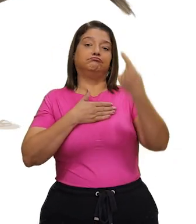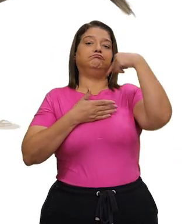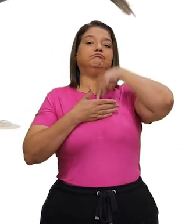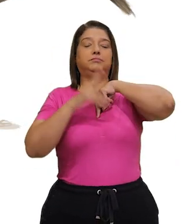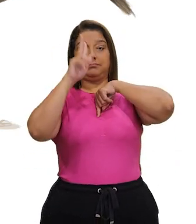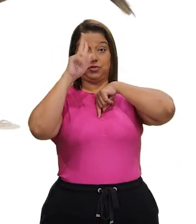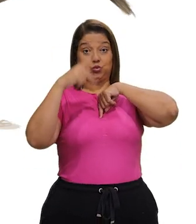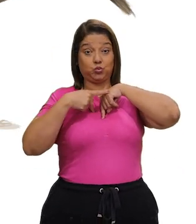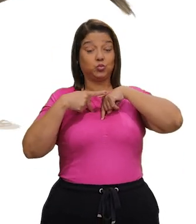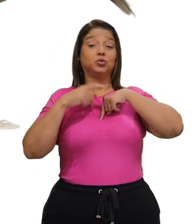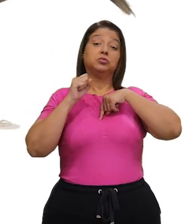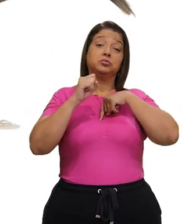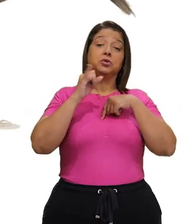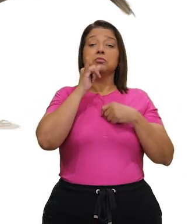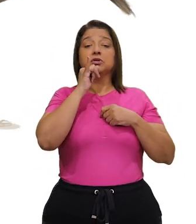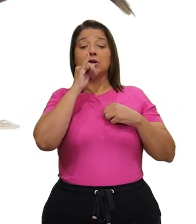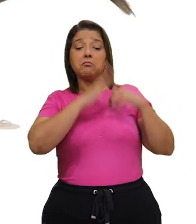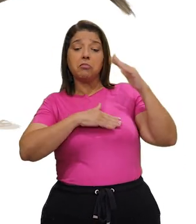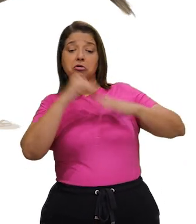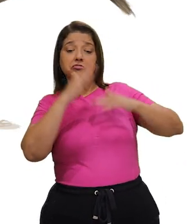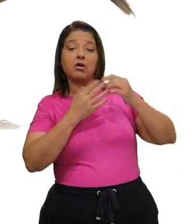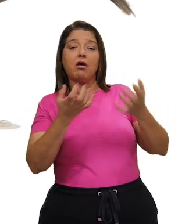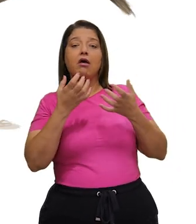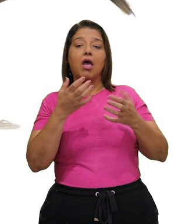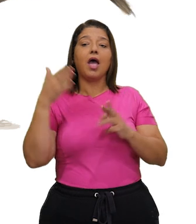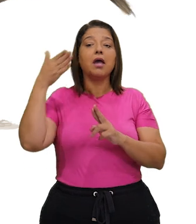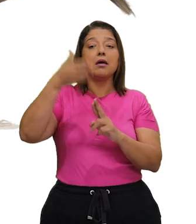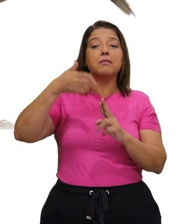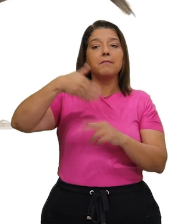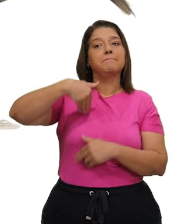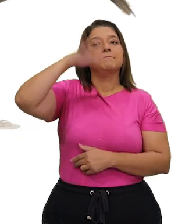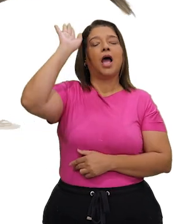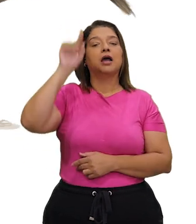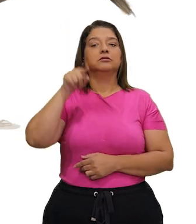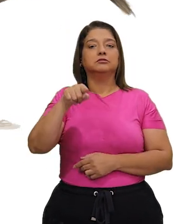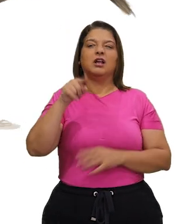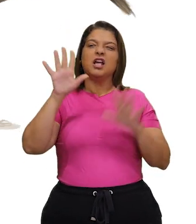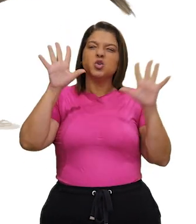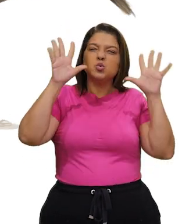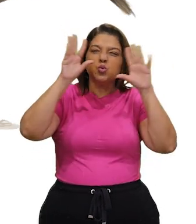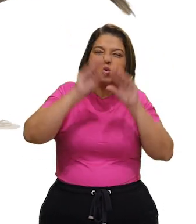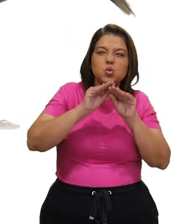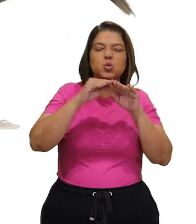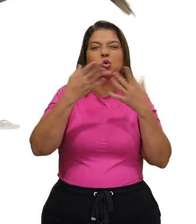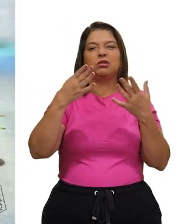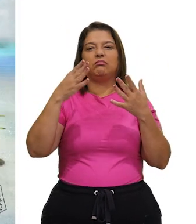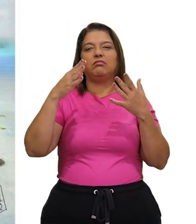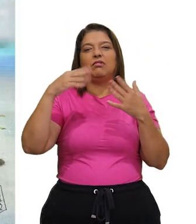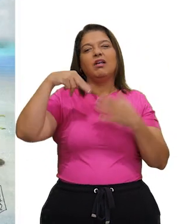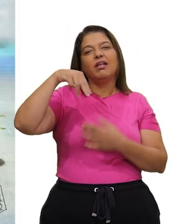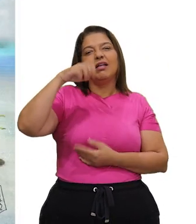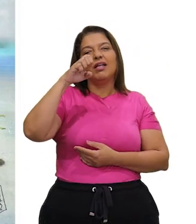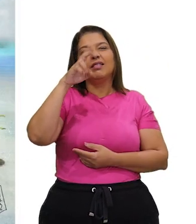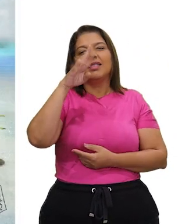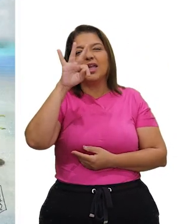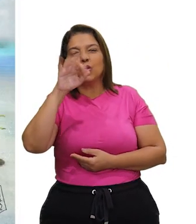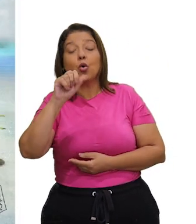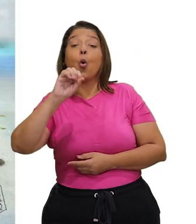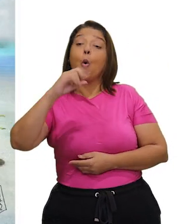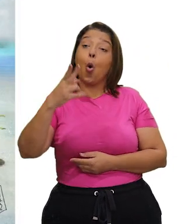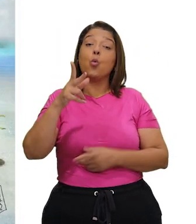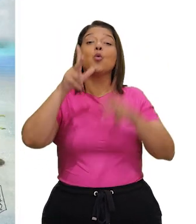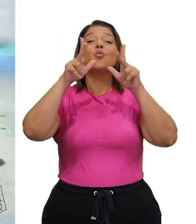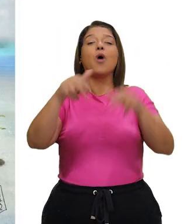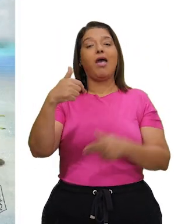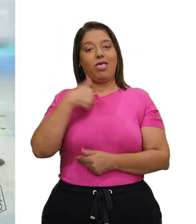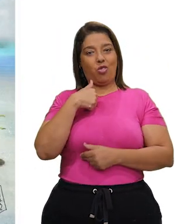gosta de representar Esses animais numa coloração mais neutra mais apagada e outros como eu que gostam de representar